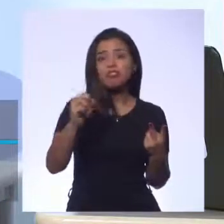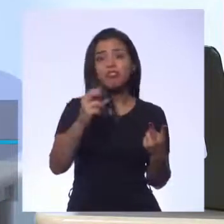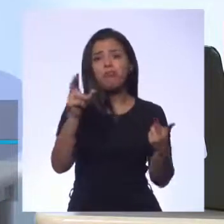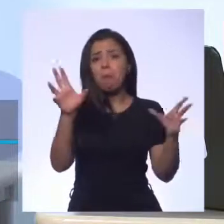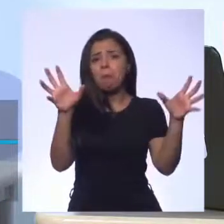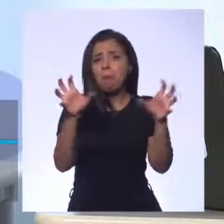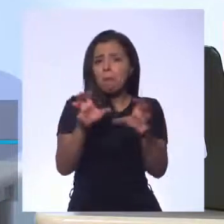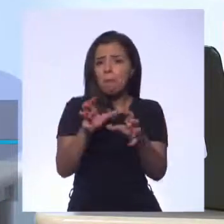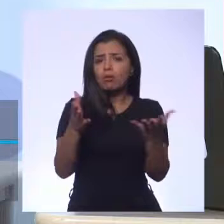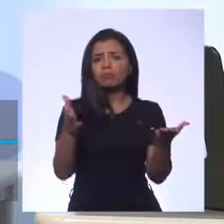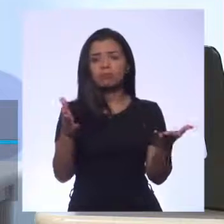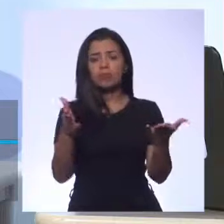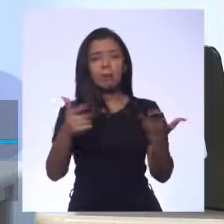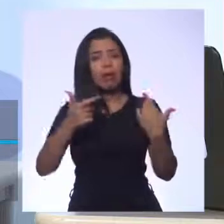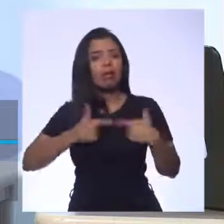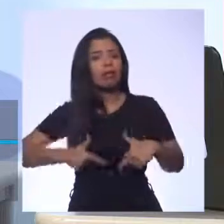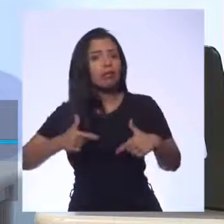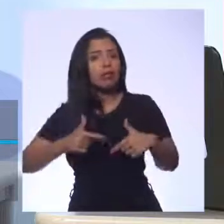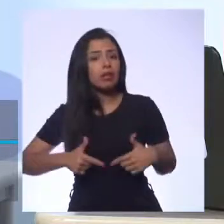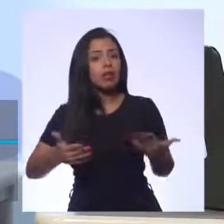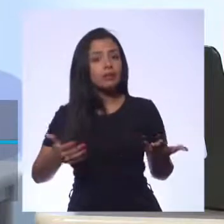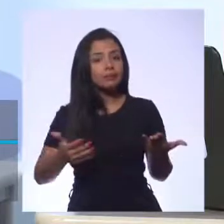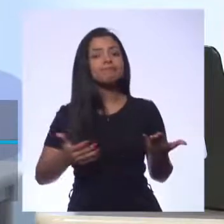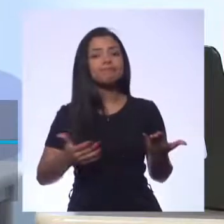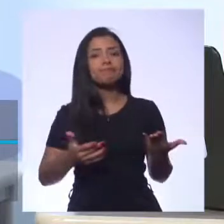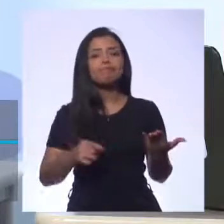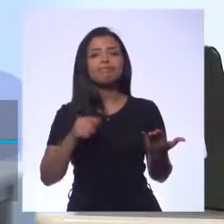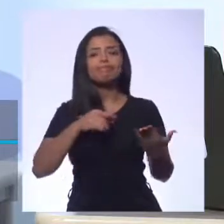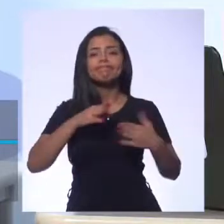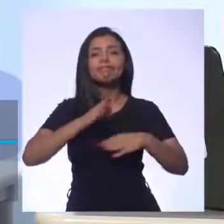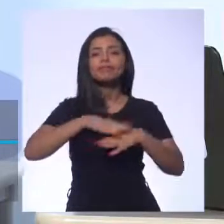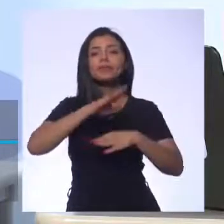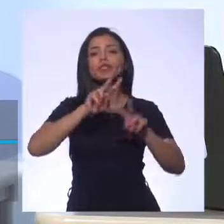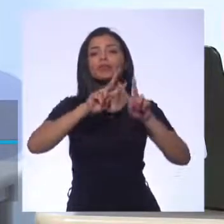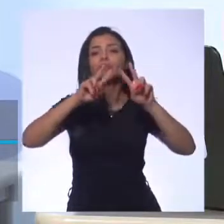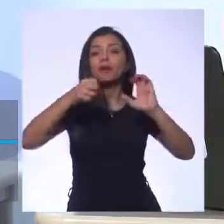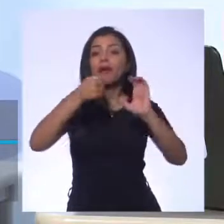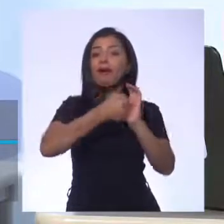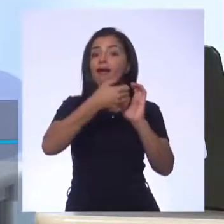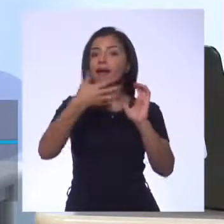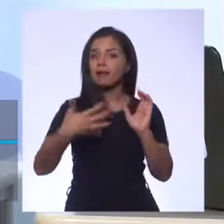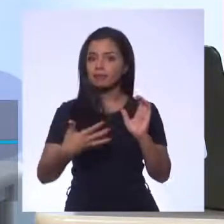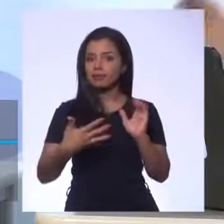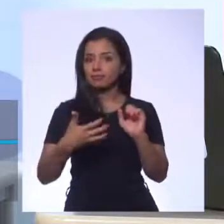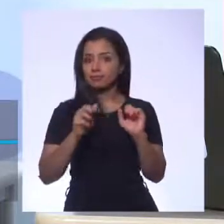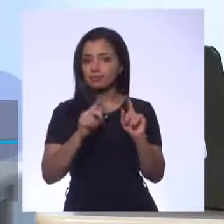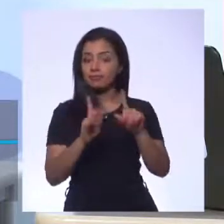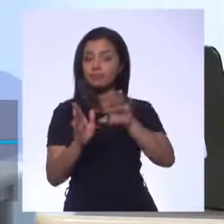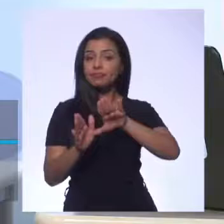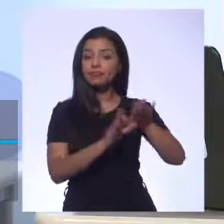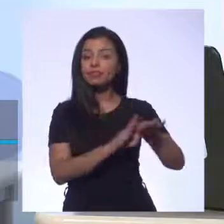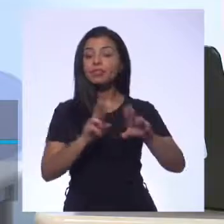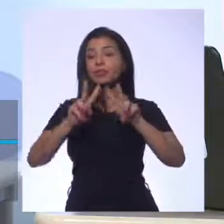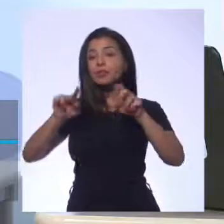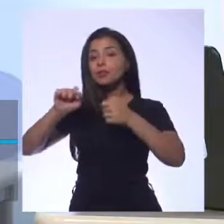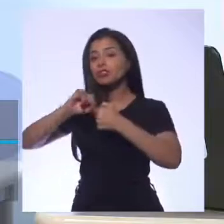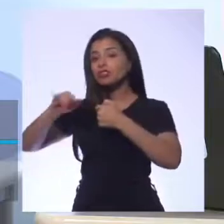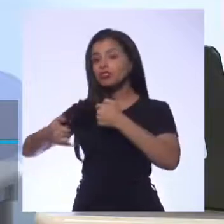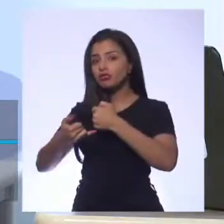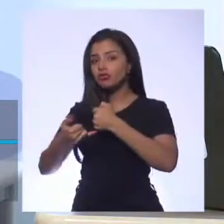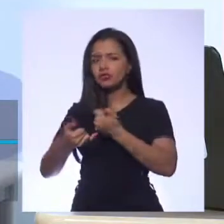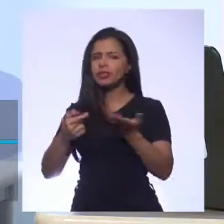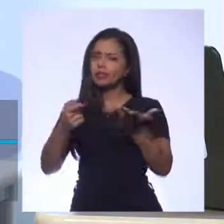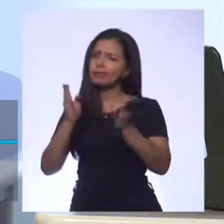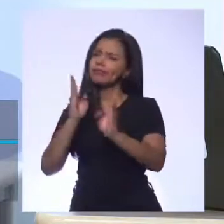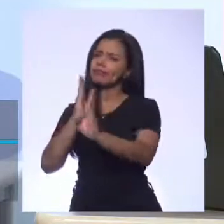mais neutras, enfim, aí já entraríamos na parte das características. E falando sobre os adjetivos que provavelmente